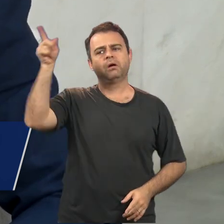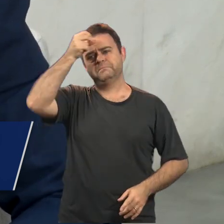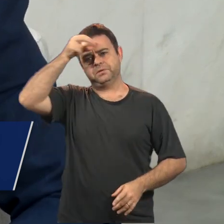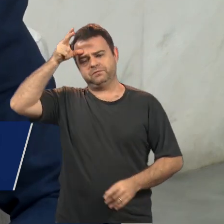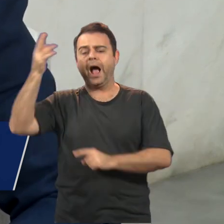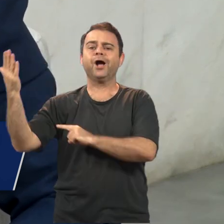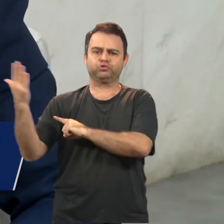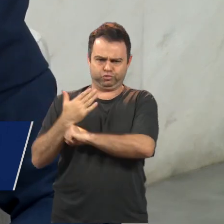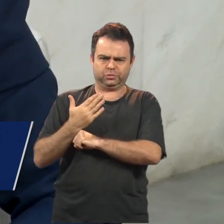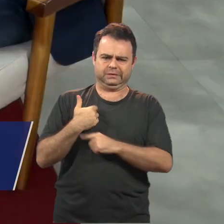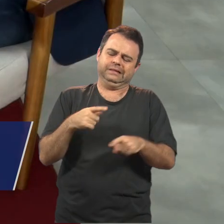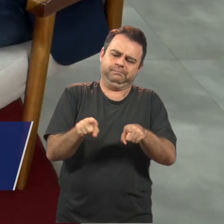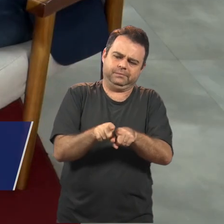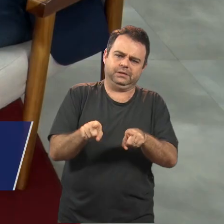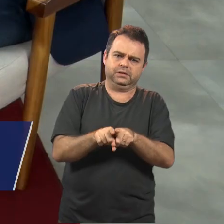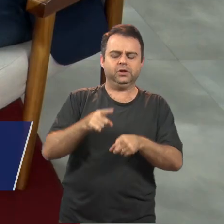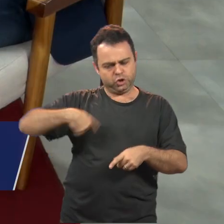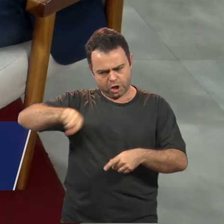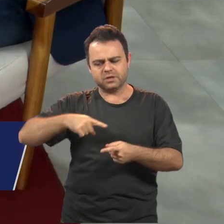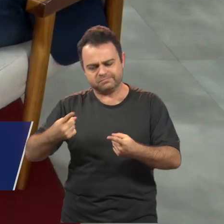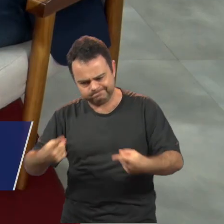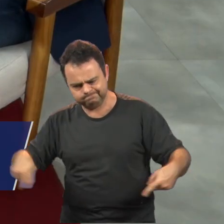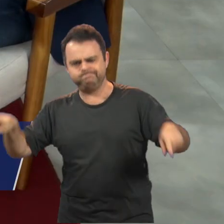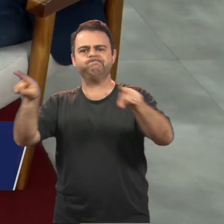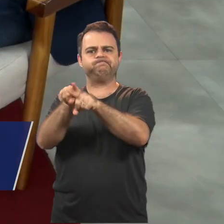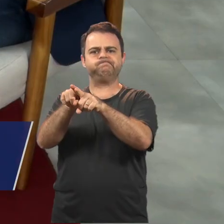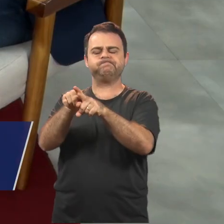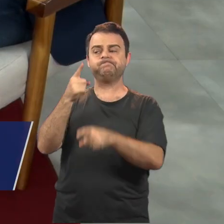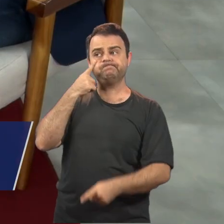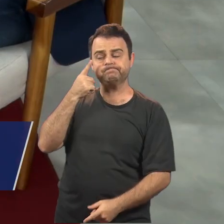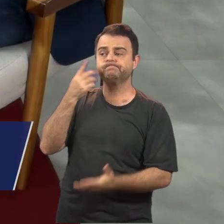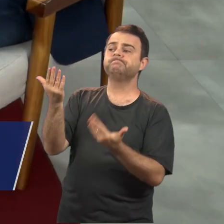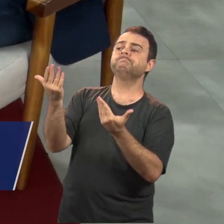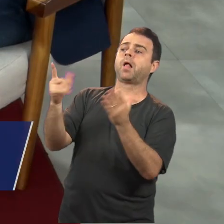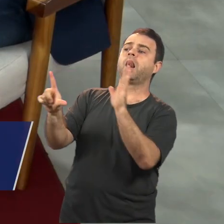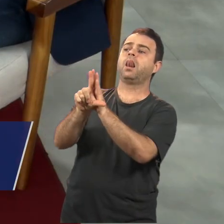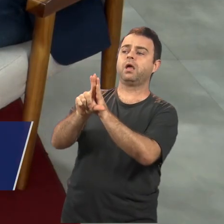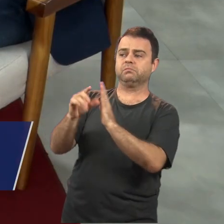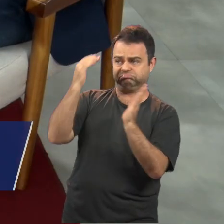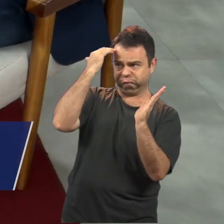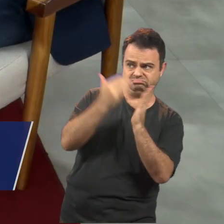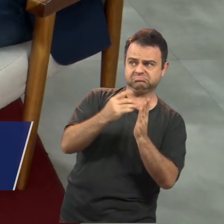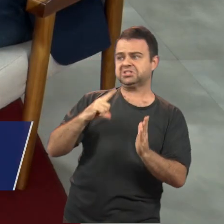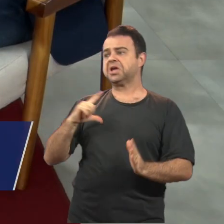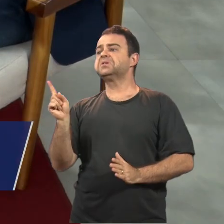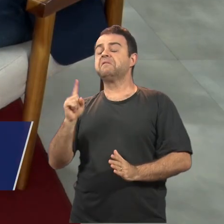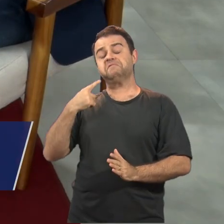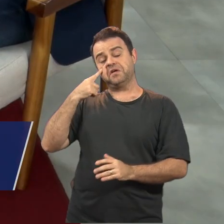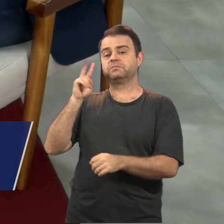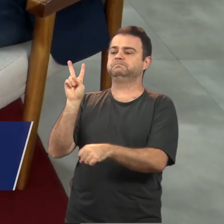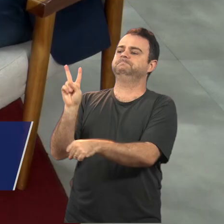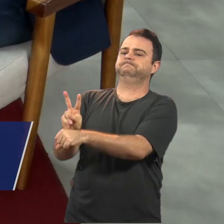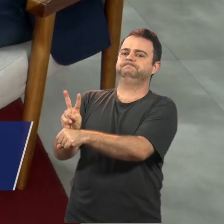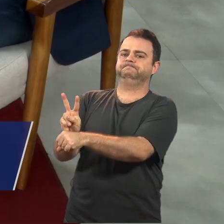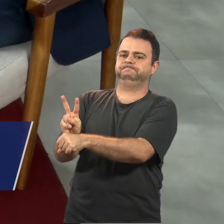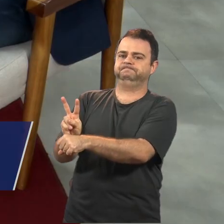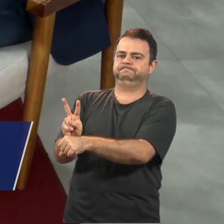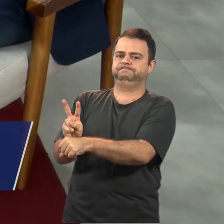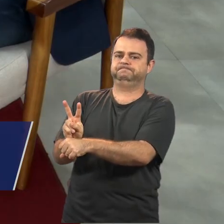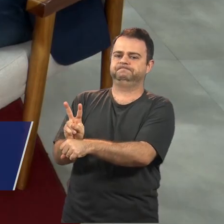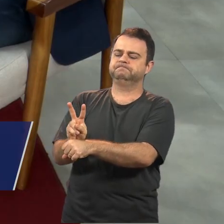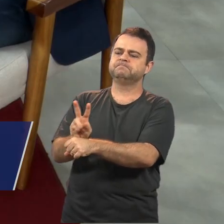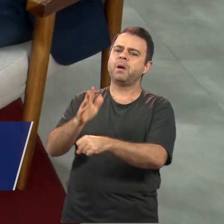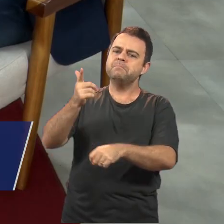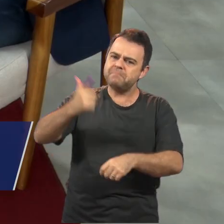nós vamos estar juntos, tá? Juntos e cobrando o cumprimento dessa lei, mas não só cobrando, também ajudando para que, de fato,